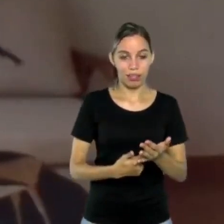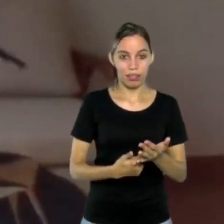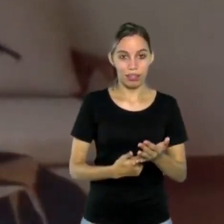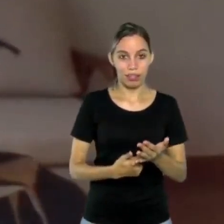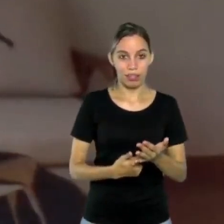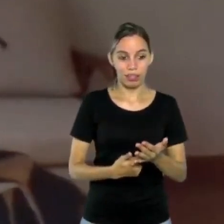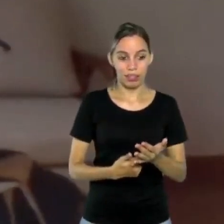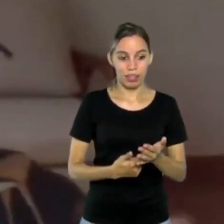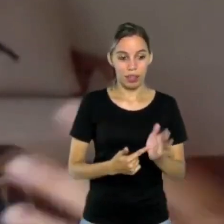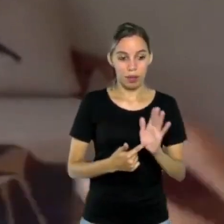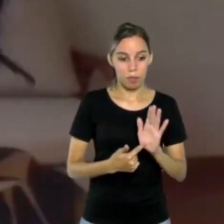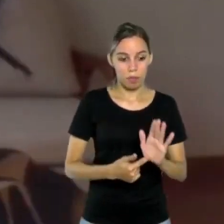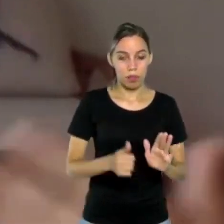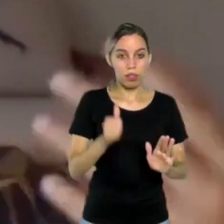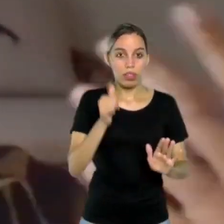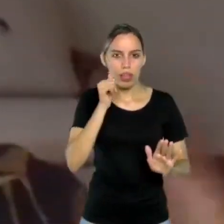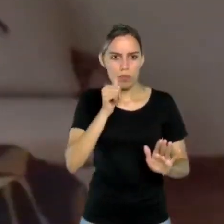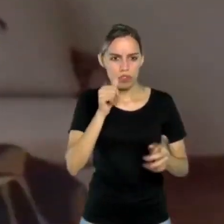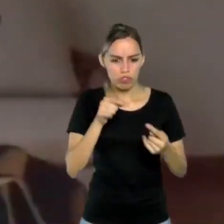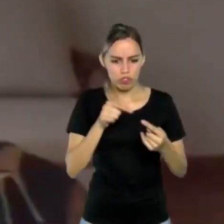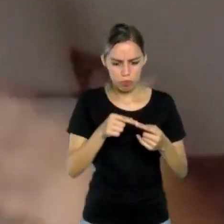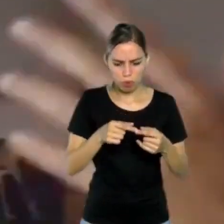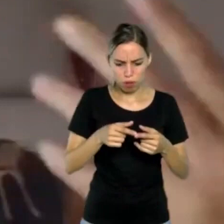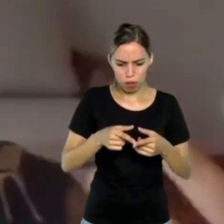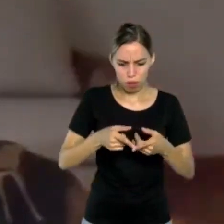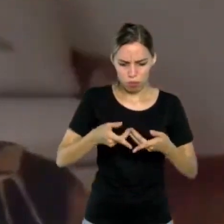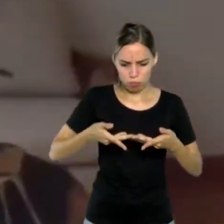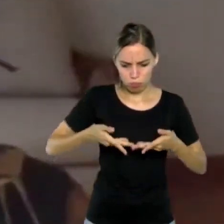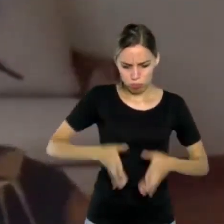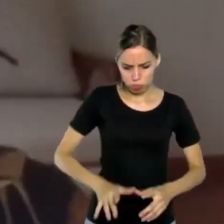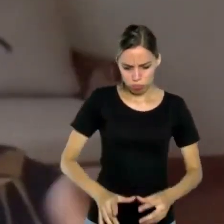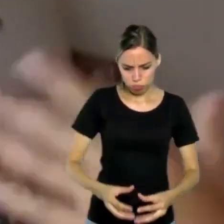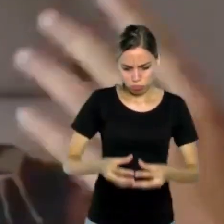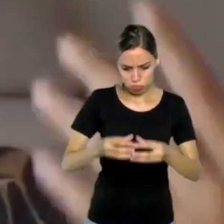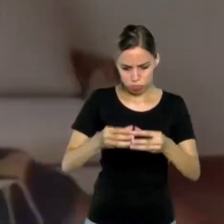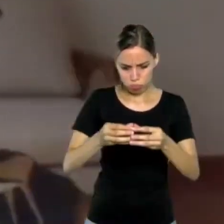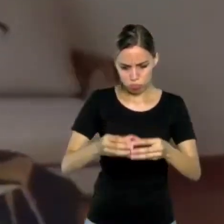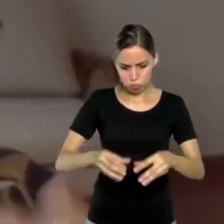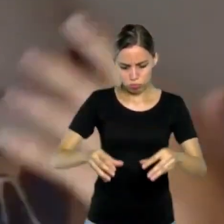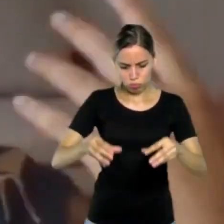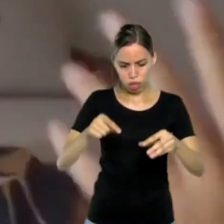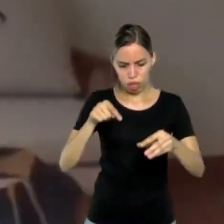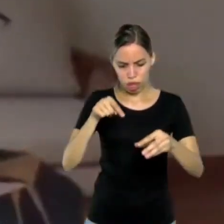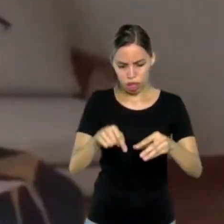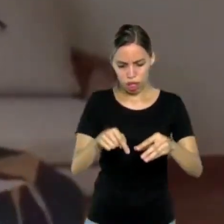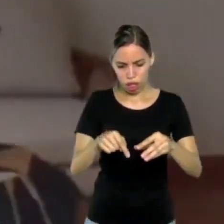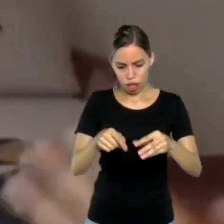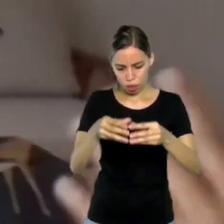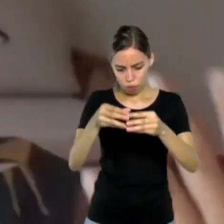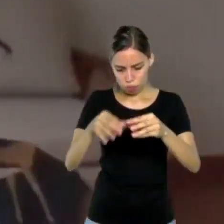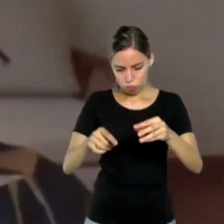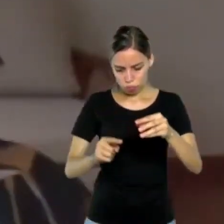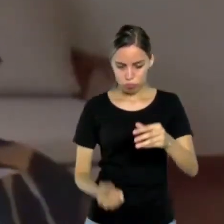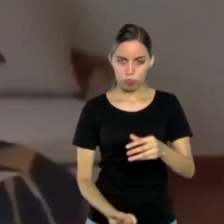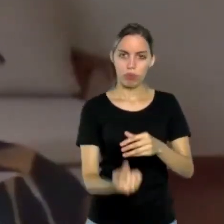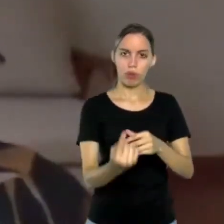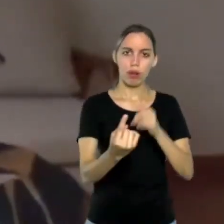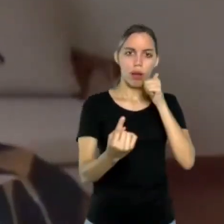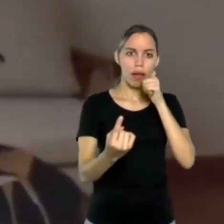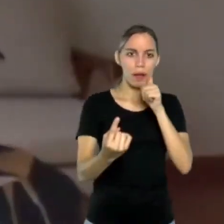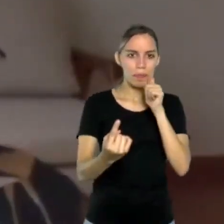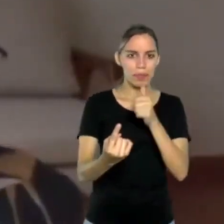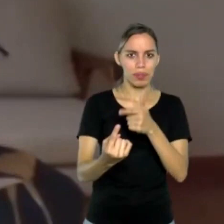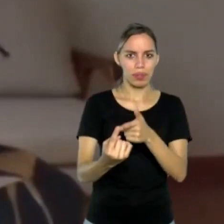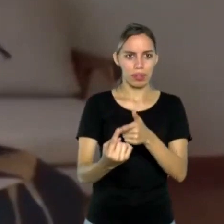Da mulher que põe um ovo, uma mulher pássaro que põe um ovo e dentro desse ovo tem outra mulher. Então, eu acho que a